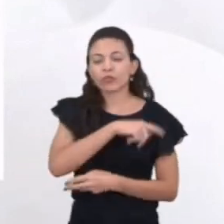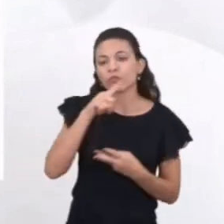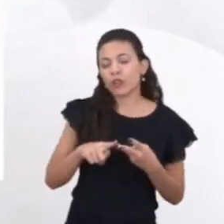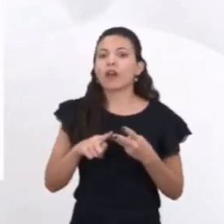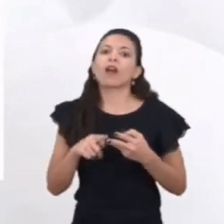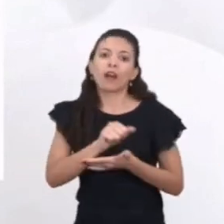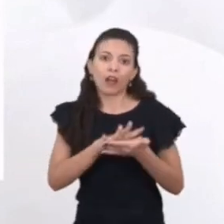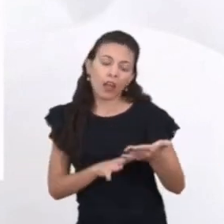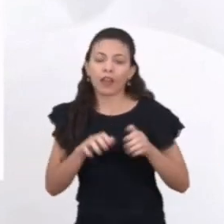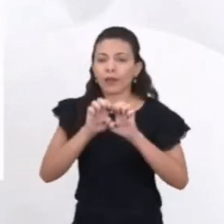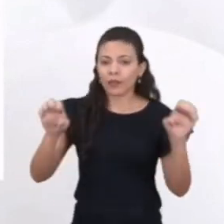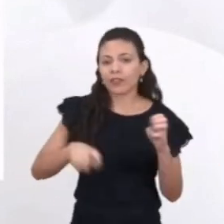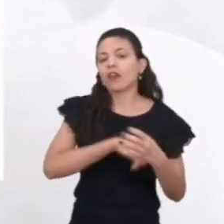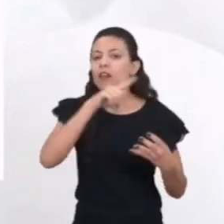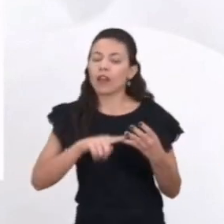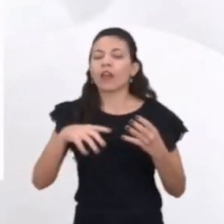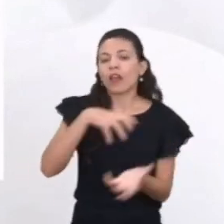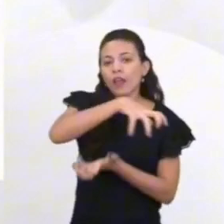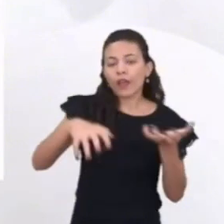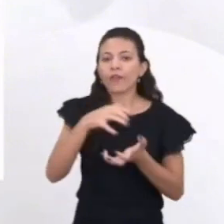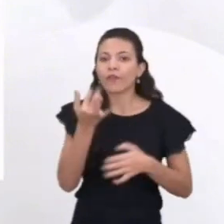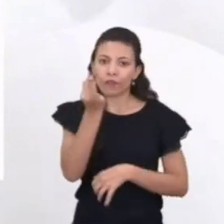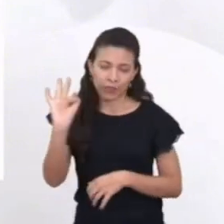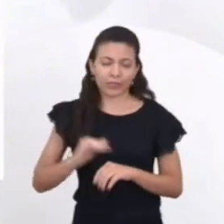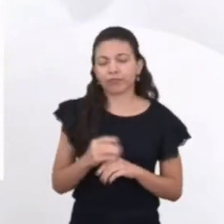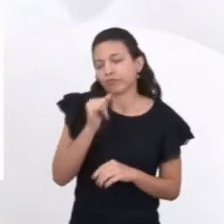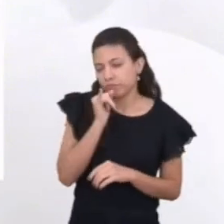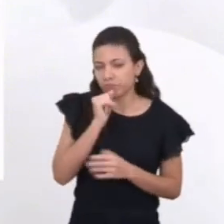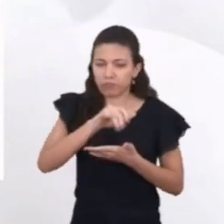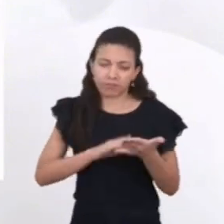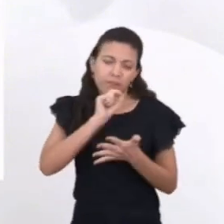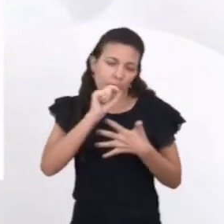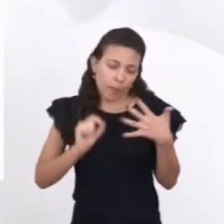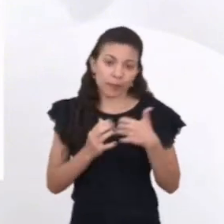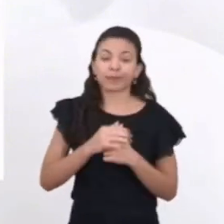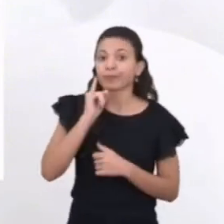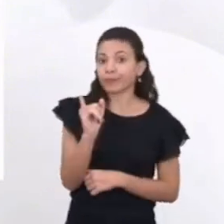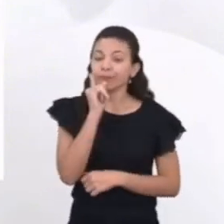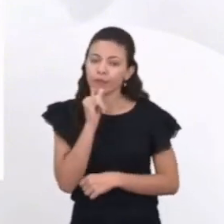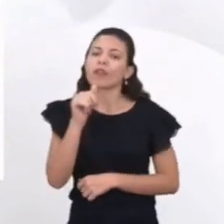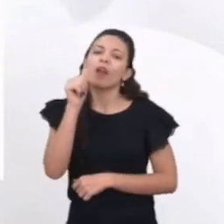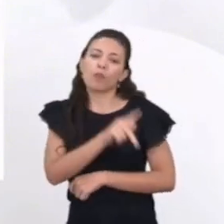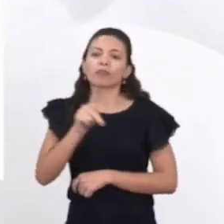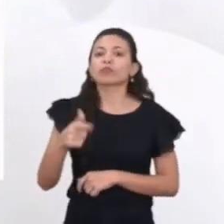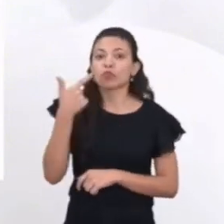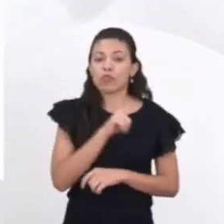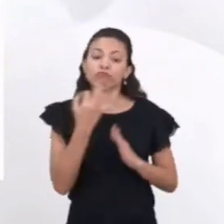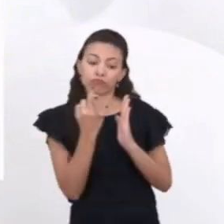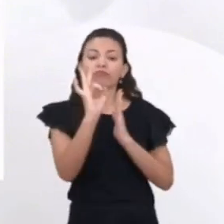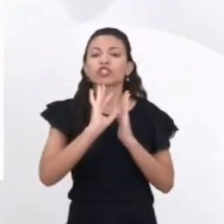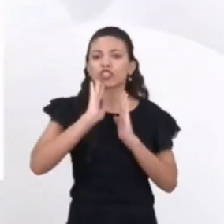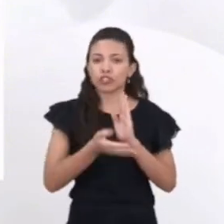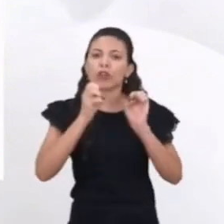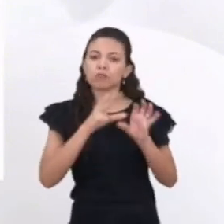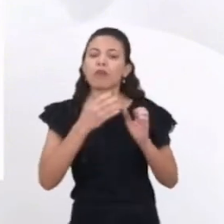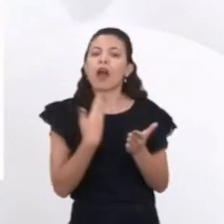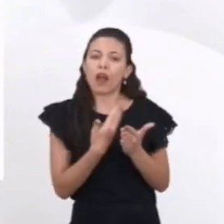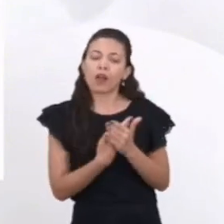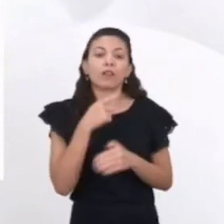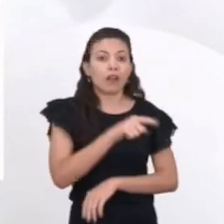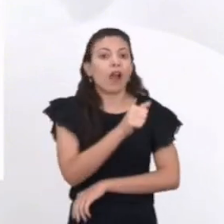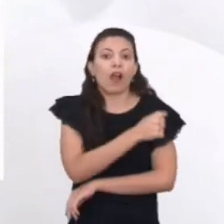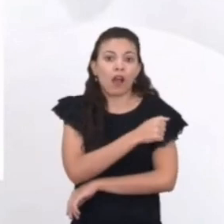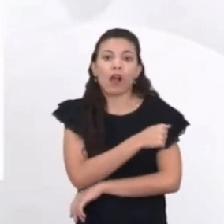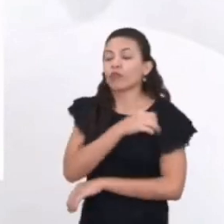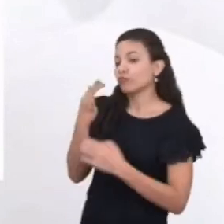uma de Revolução Francesa. A partir do momento que o professor der o check lá de que ele deu aquela aula, o estudante recebe a tarefa, a mecânica aqui é igual 2024, e então ele